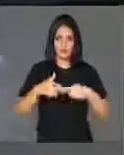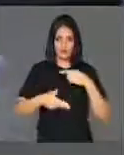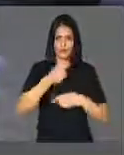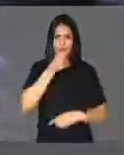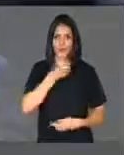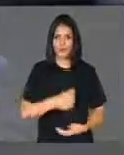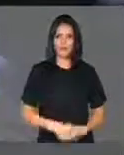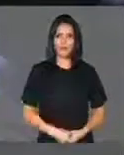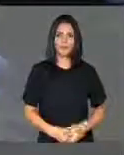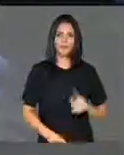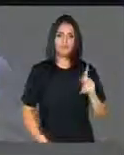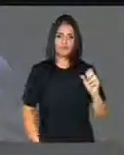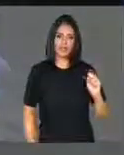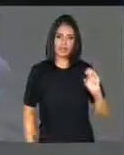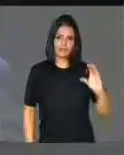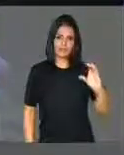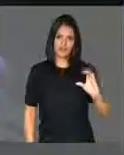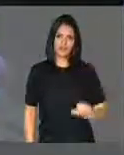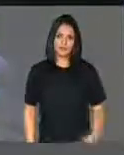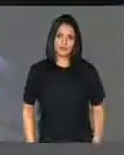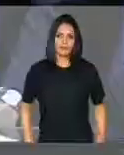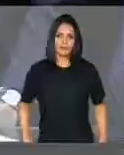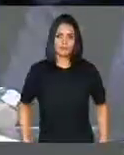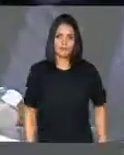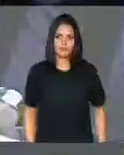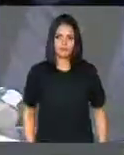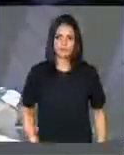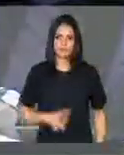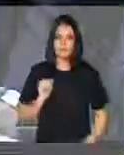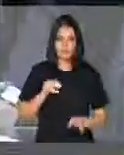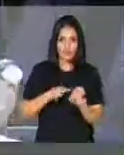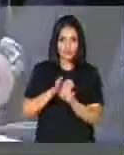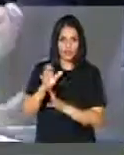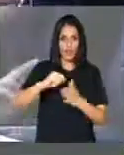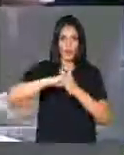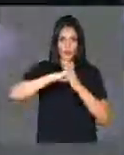PSC. Nós vamos encaminhar por obstrução.